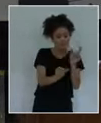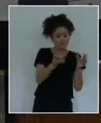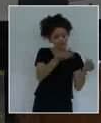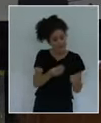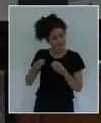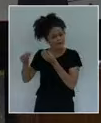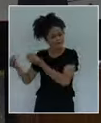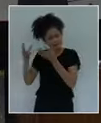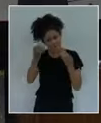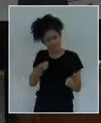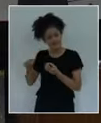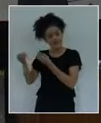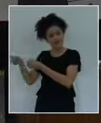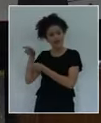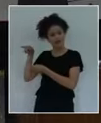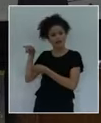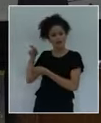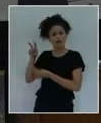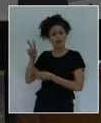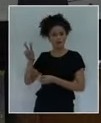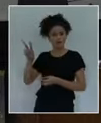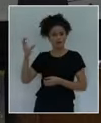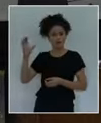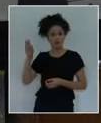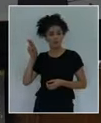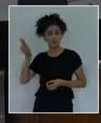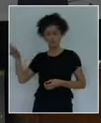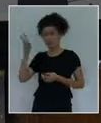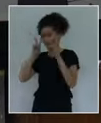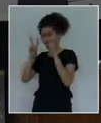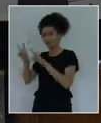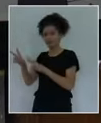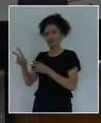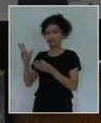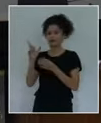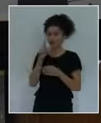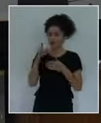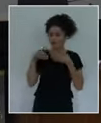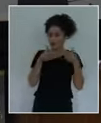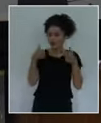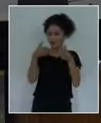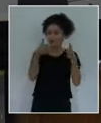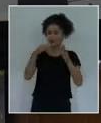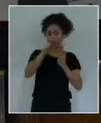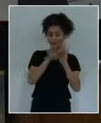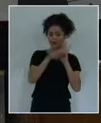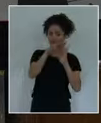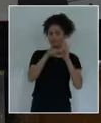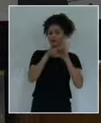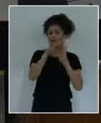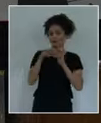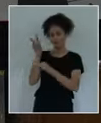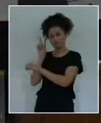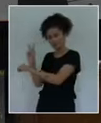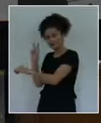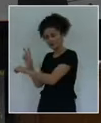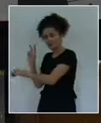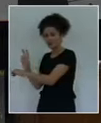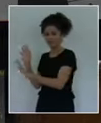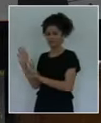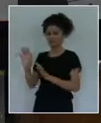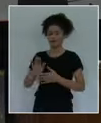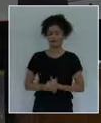cima, a gente sabe aonde que vai chegar cá embaixo na Vila Oliveira. Então, é bem mais complicado para a gente monitorar os ribeirões do que o Rio